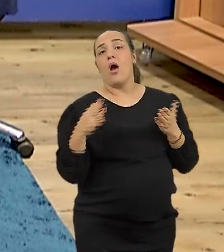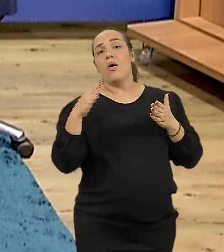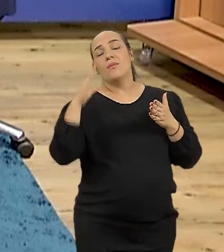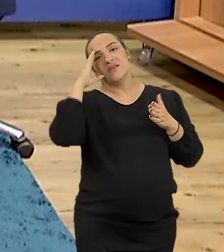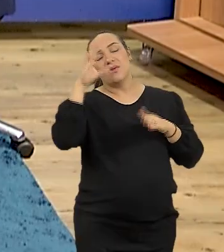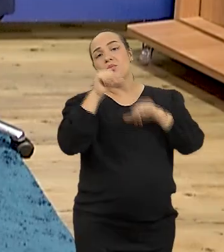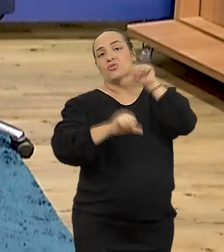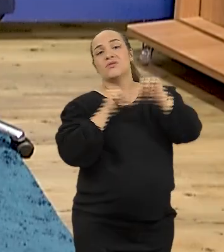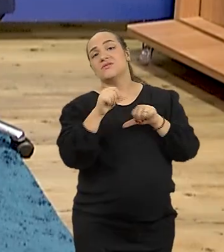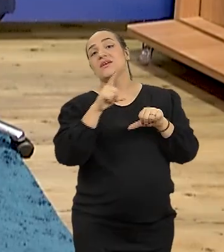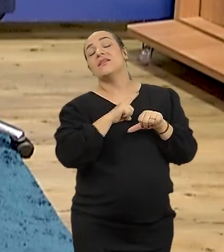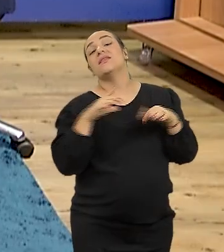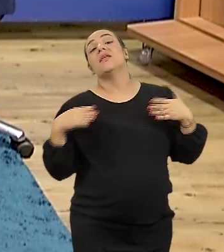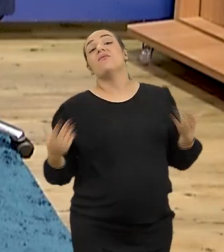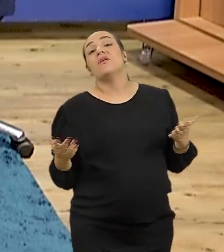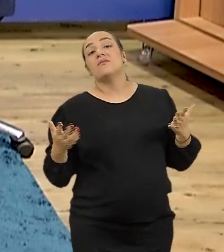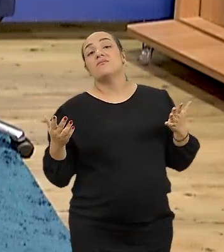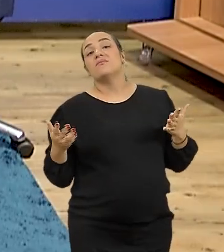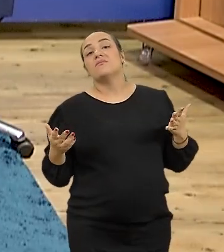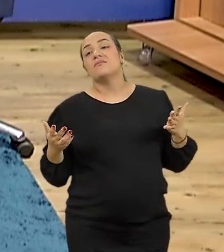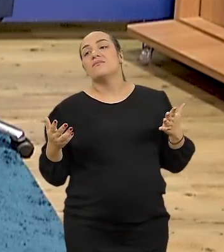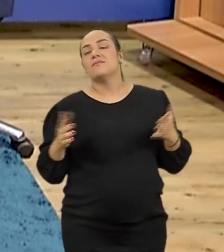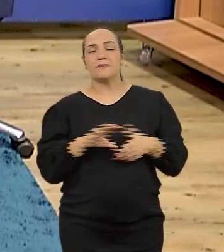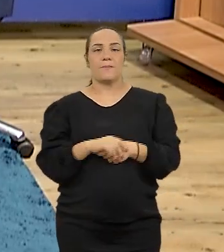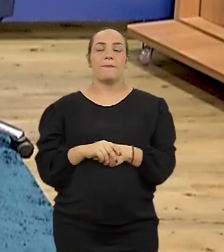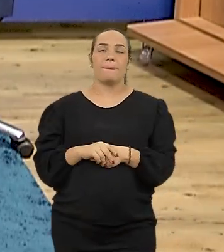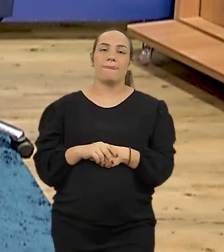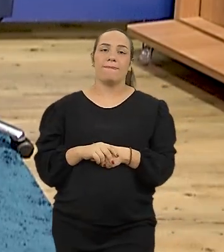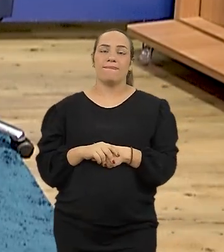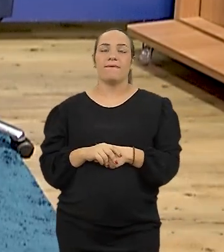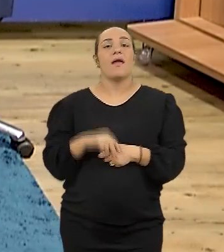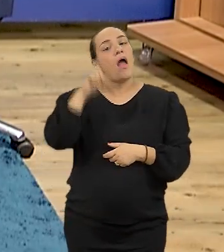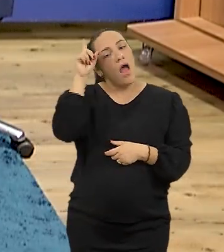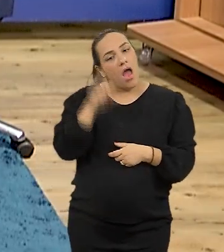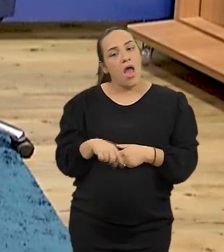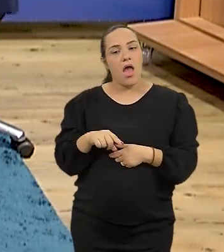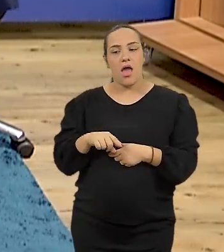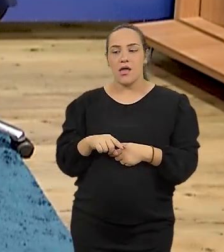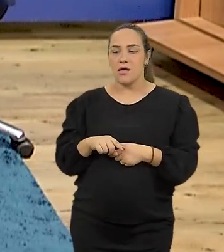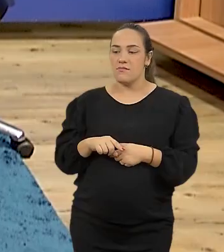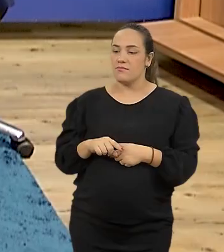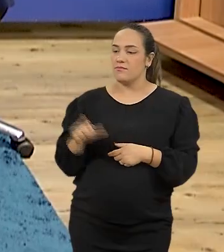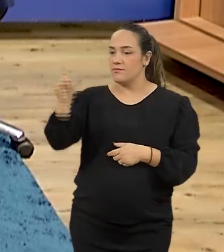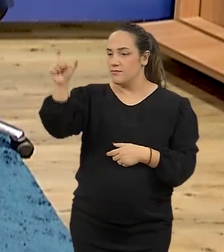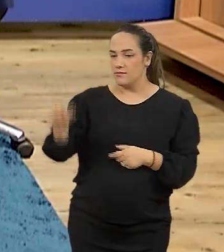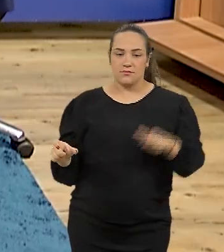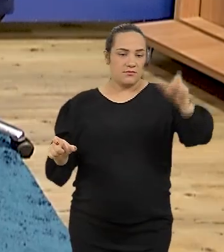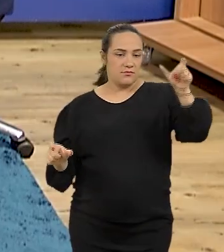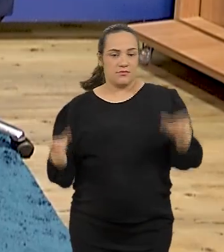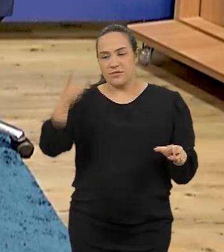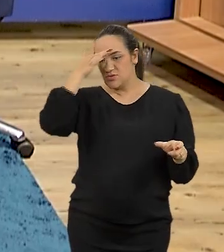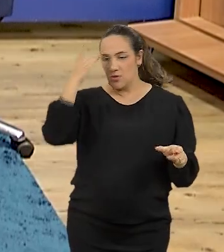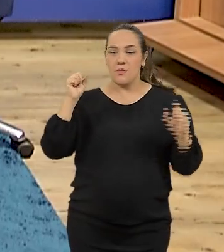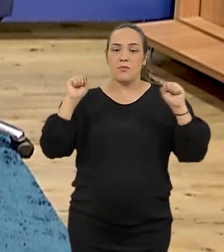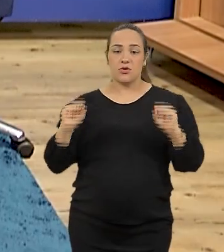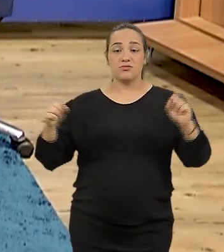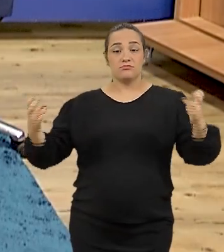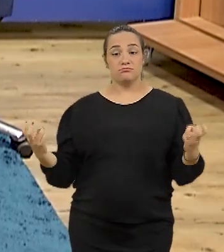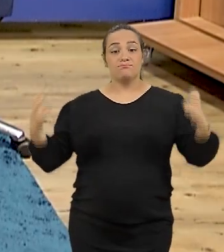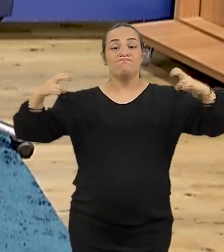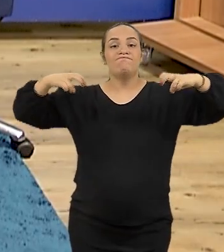grande mudança que ele teve, cultural, foi trazer para o âmbito dele o direito das partes à